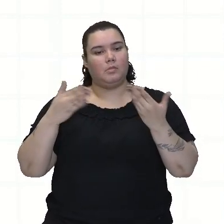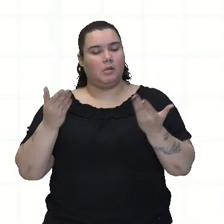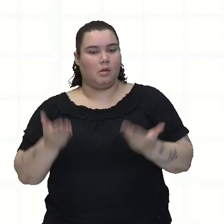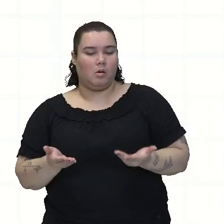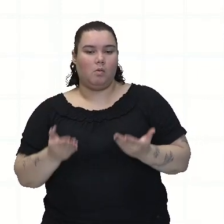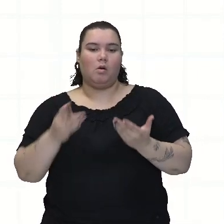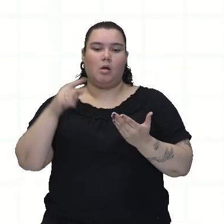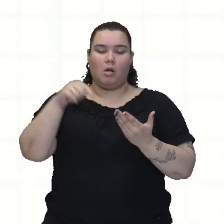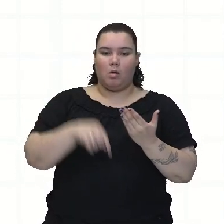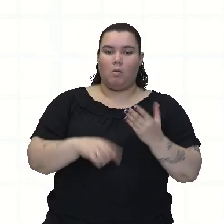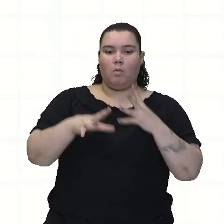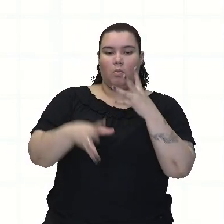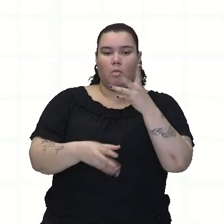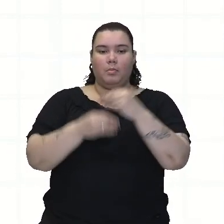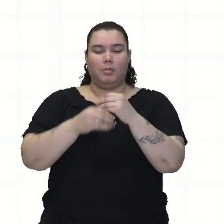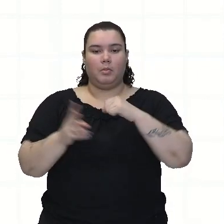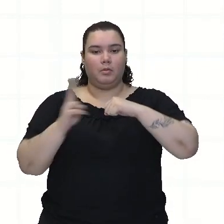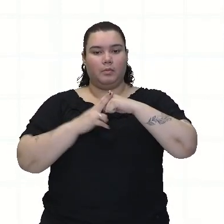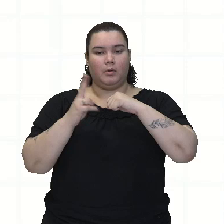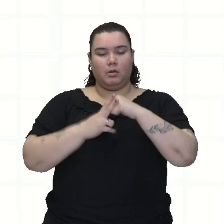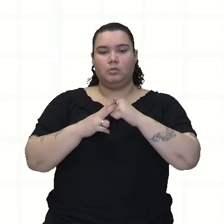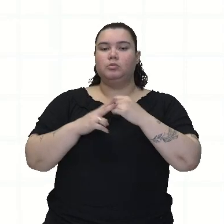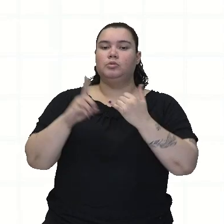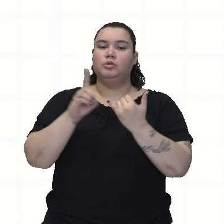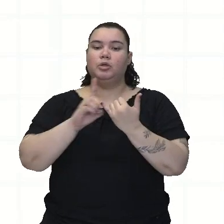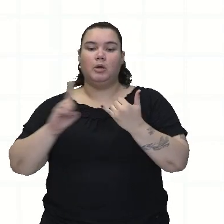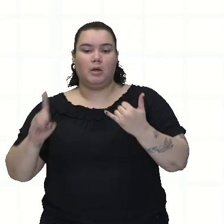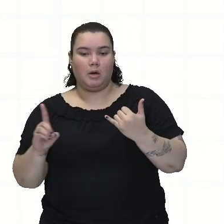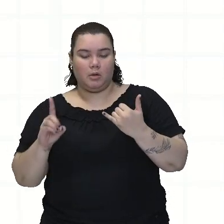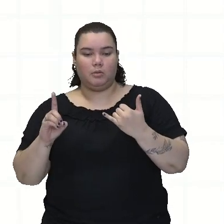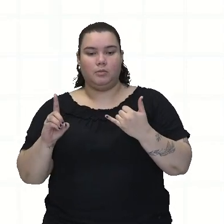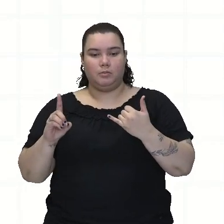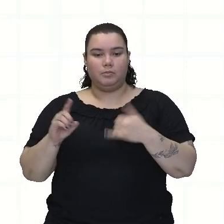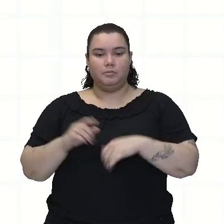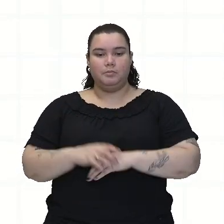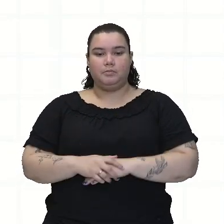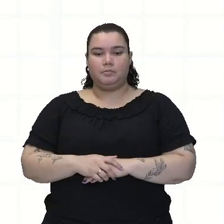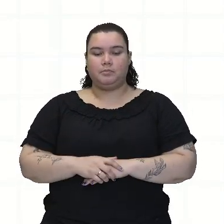ter ali o complemento verbal de objeto direto, indicando o alvo da ação de